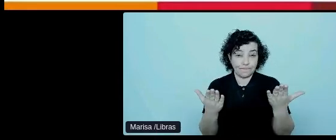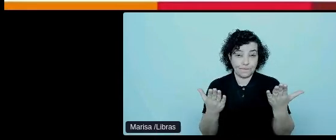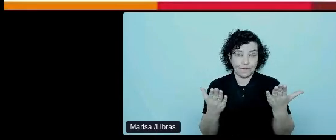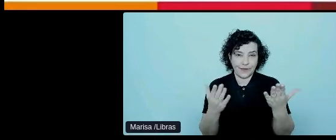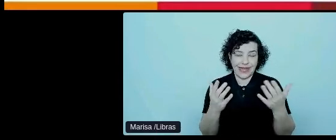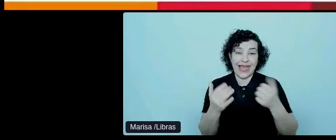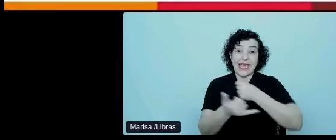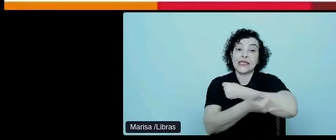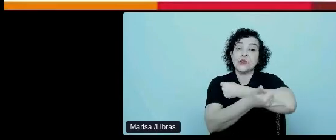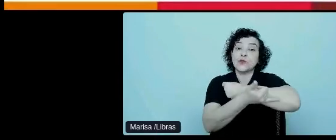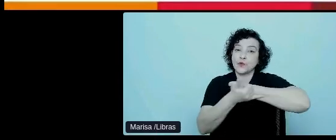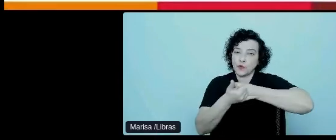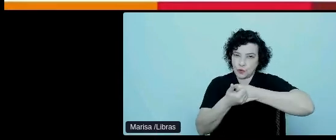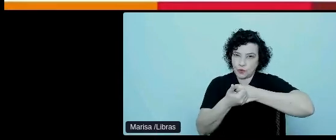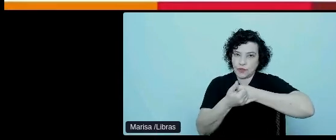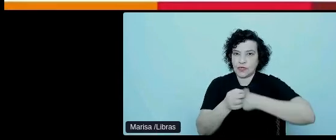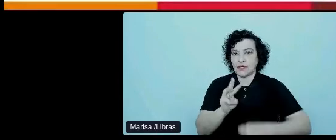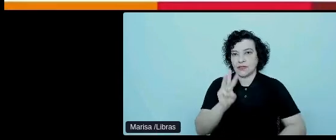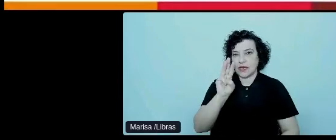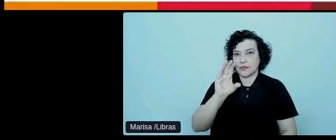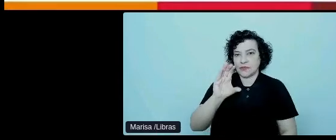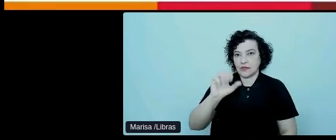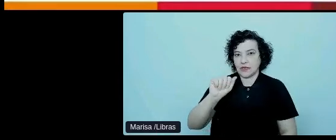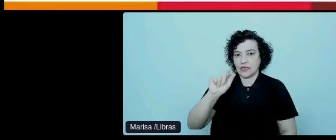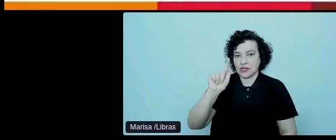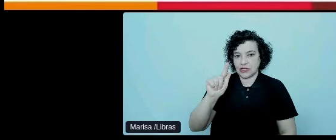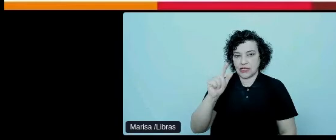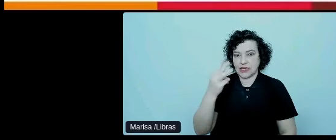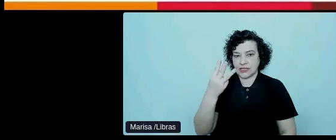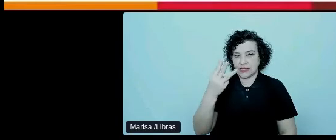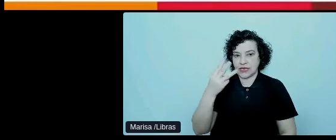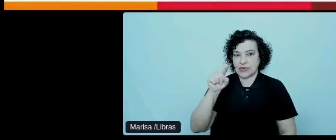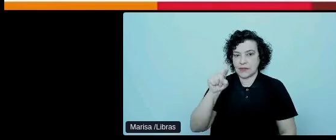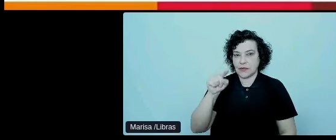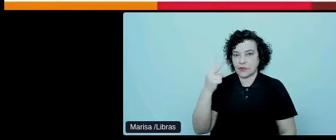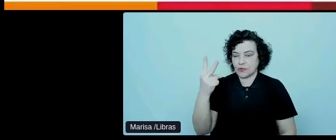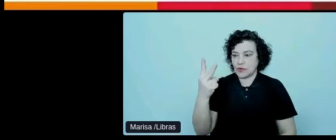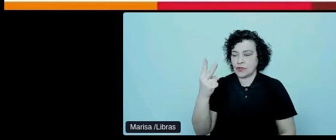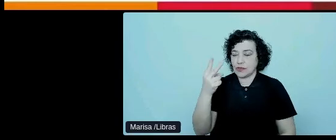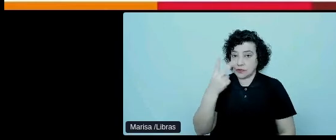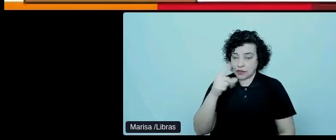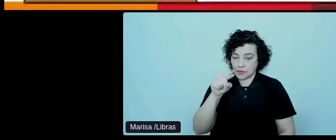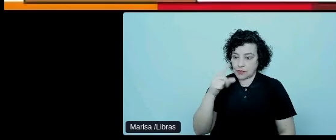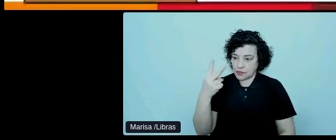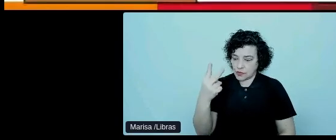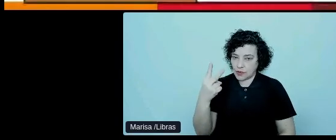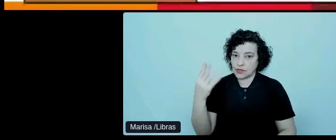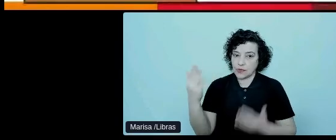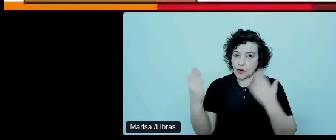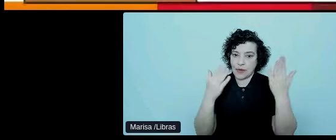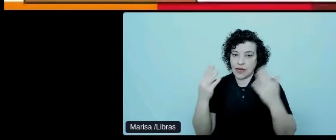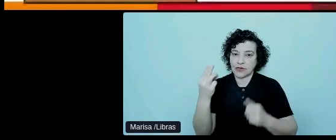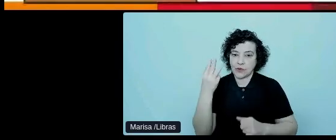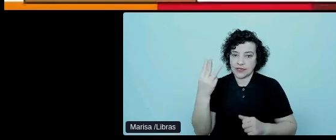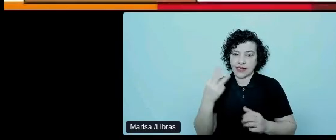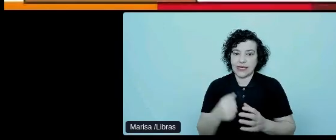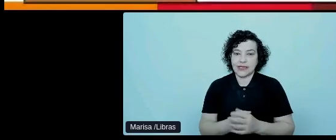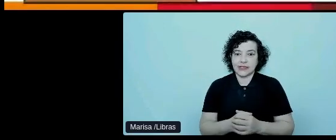estrutural, tá? Da WCAG 2.2 com a 3. Tem até um outro